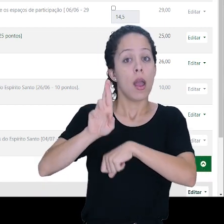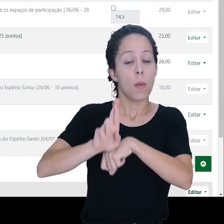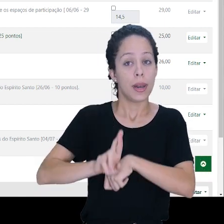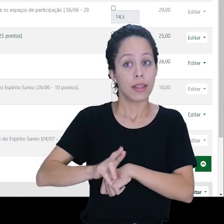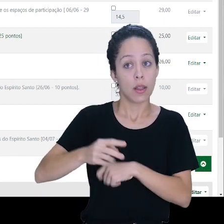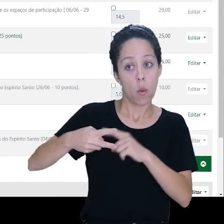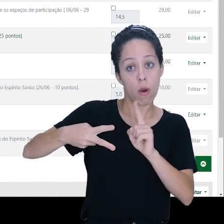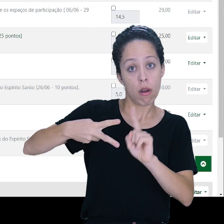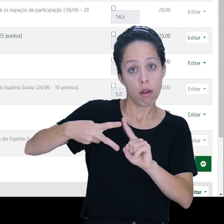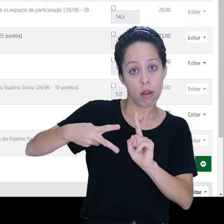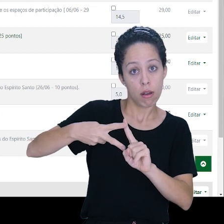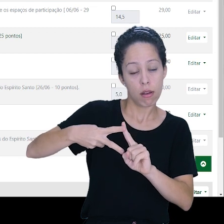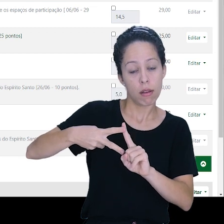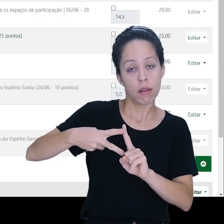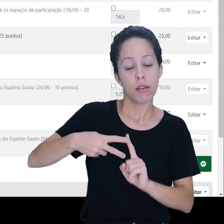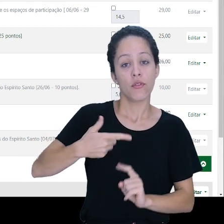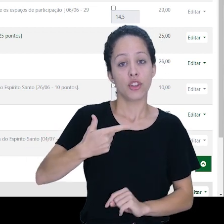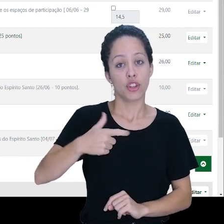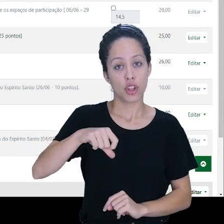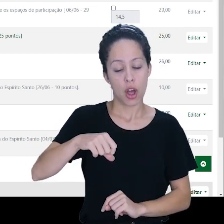da 71 pontos